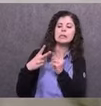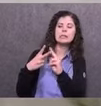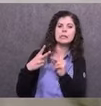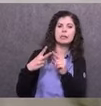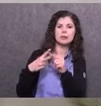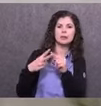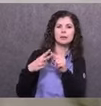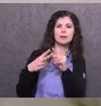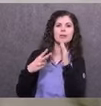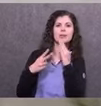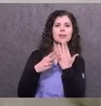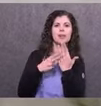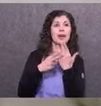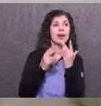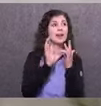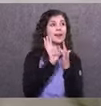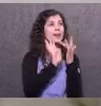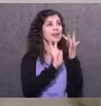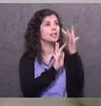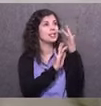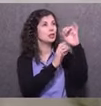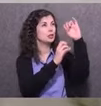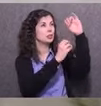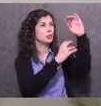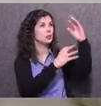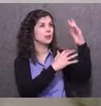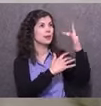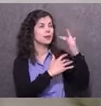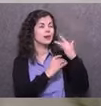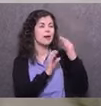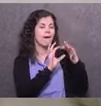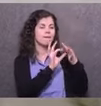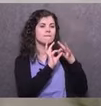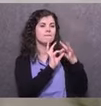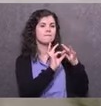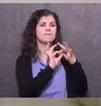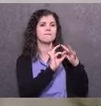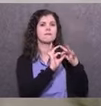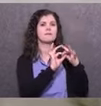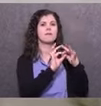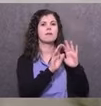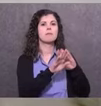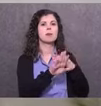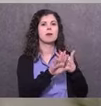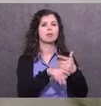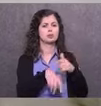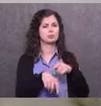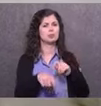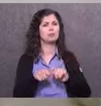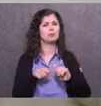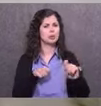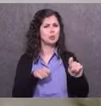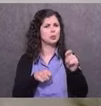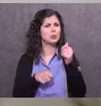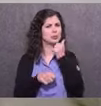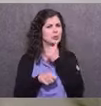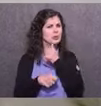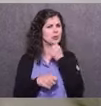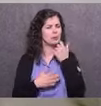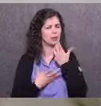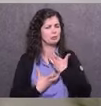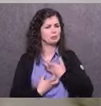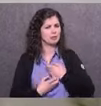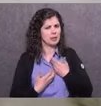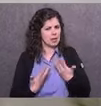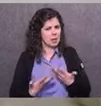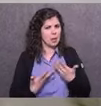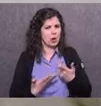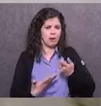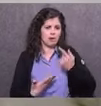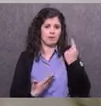à paixão de Cristo neste momento doloroso que estamos a viver.